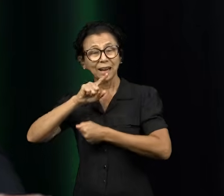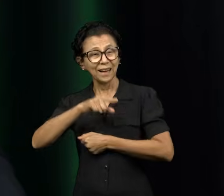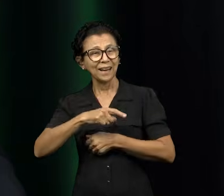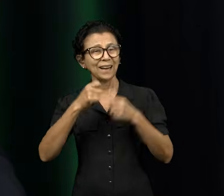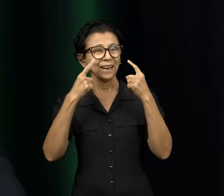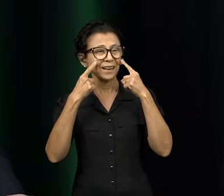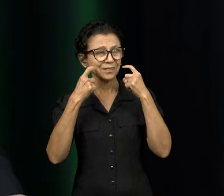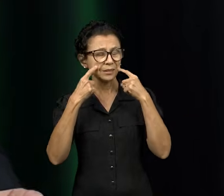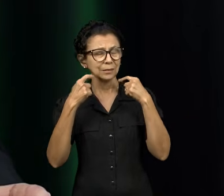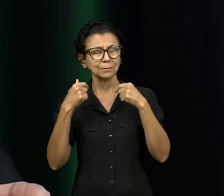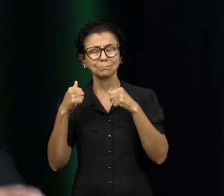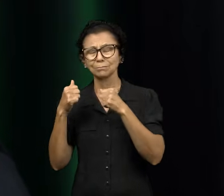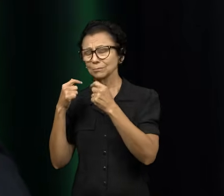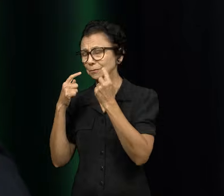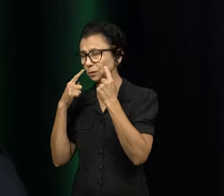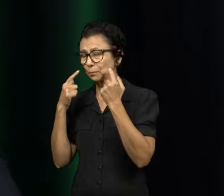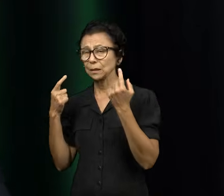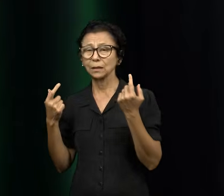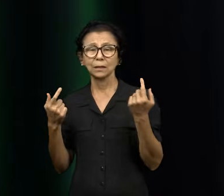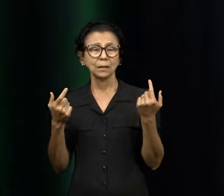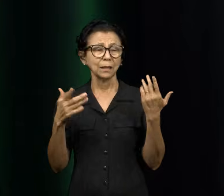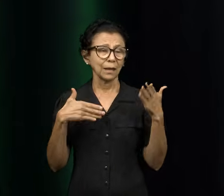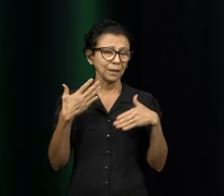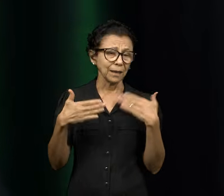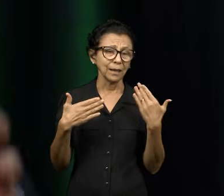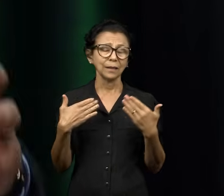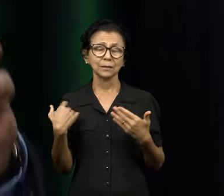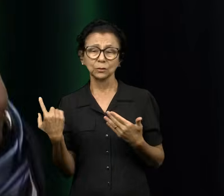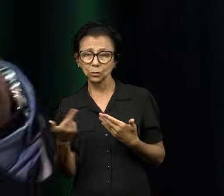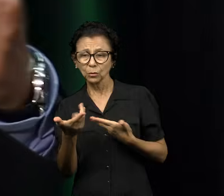temos a igreja, corpo local, nós